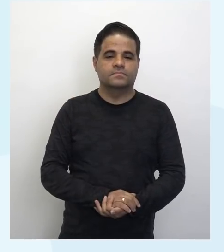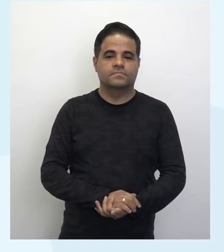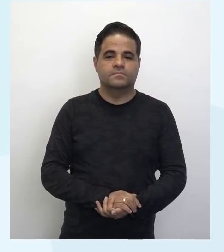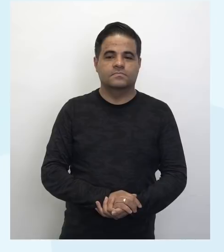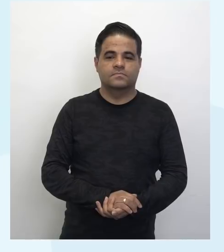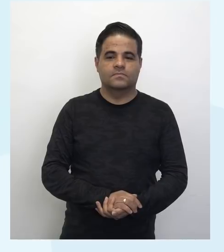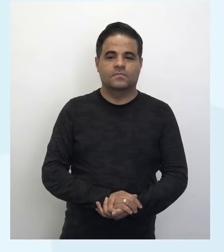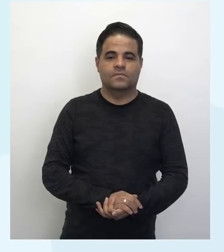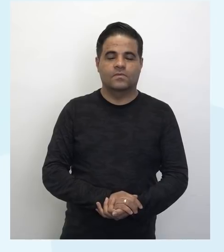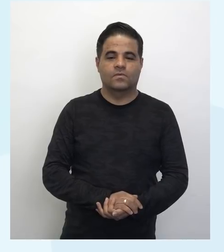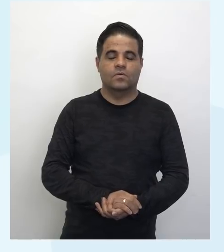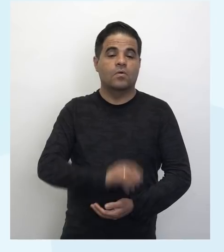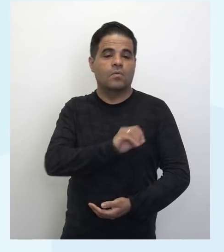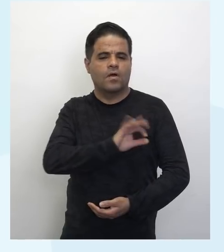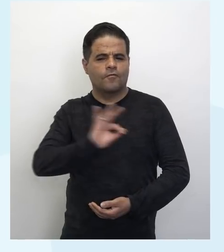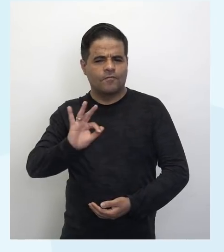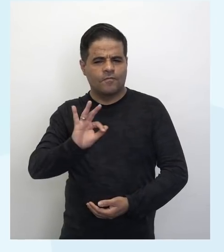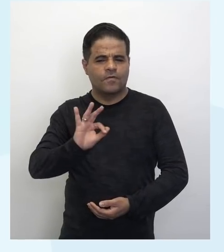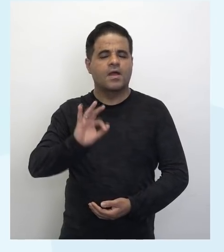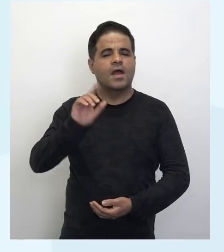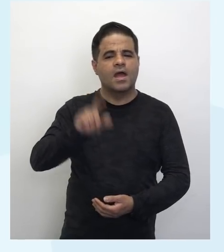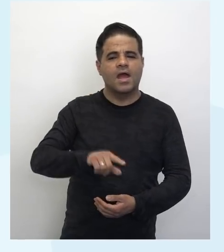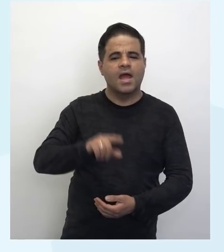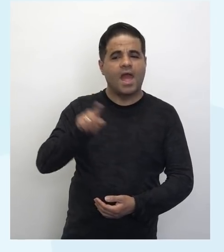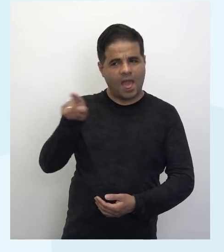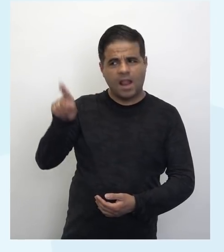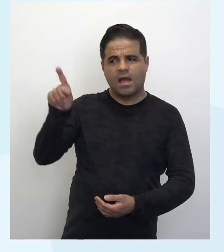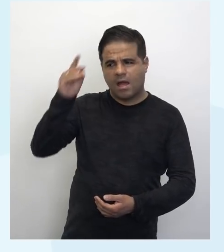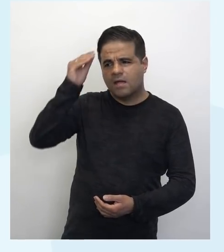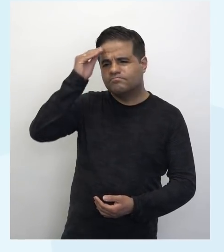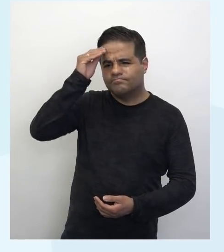F é muito exótico. Então, vamos lá. Ela é preguiçosa.